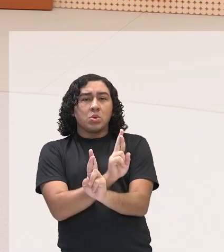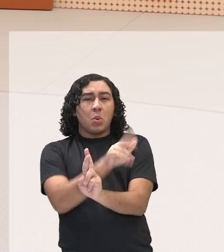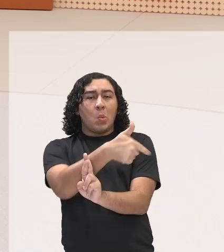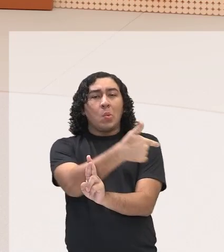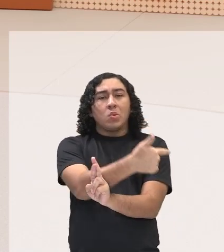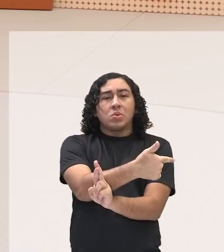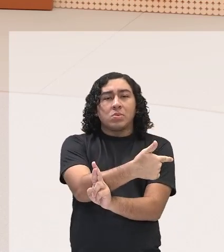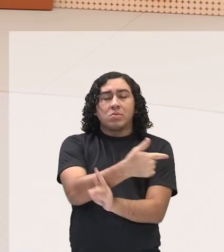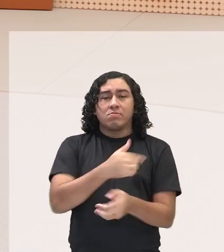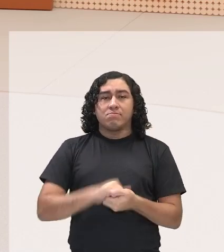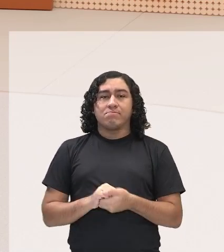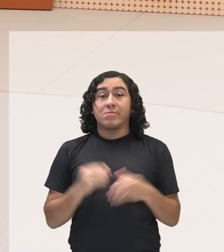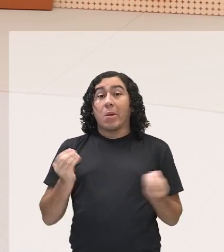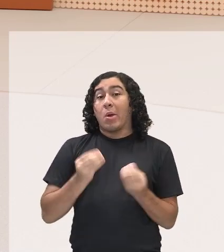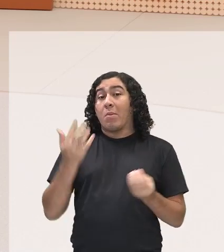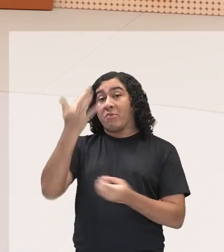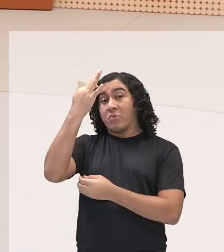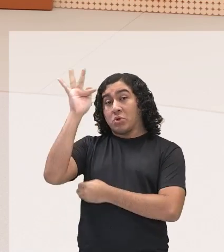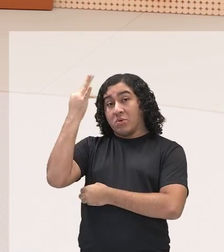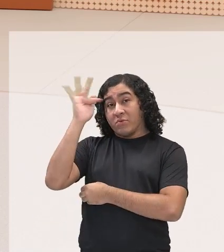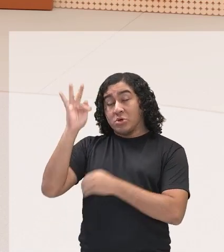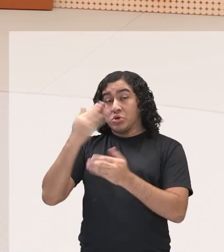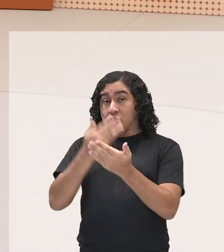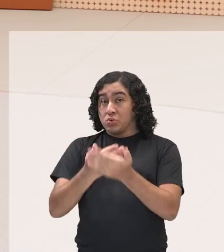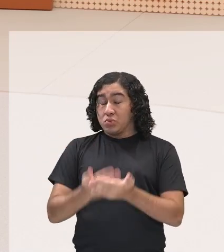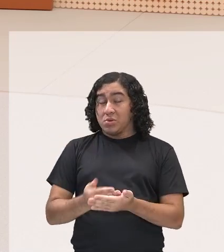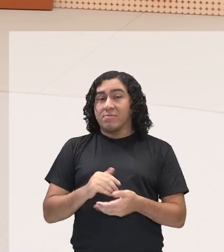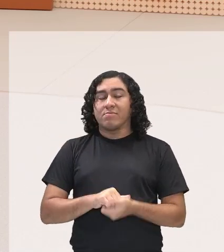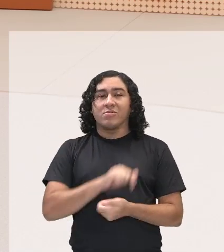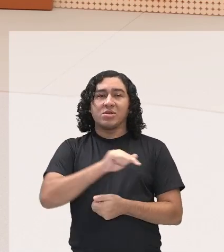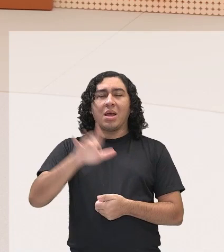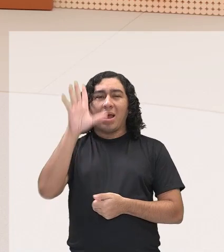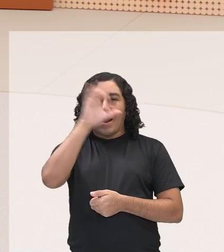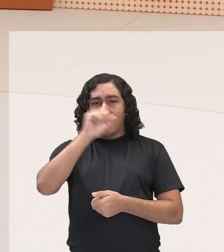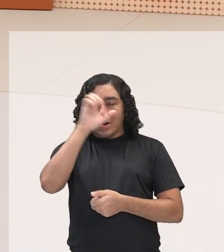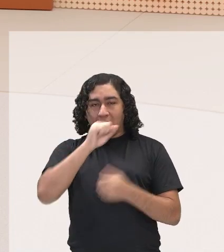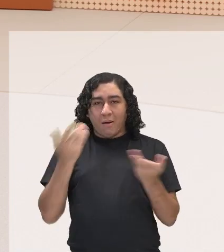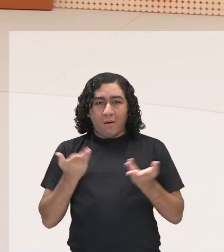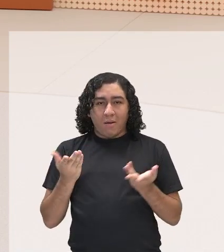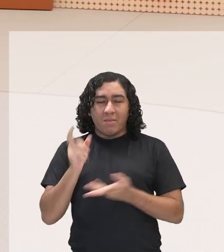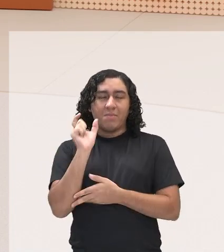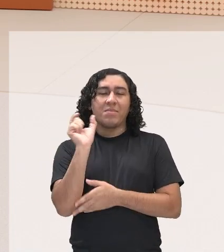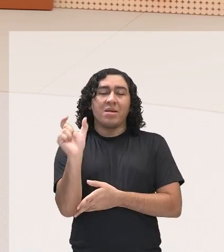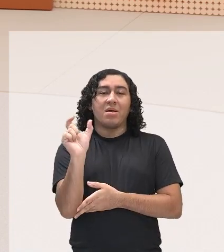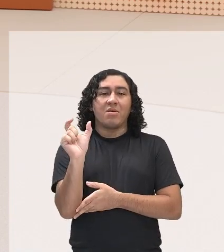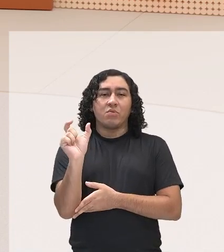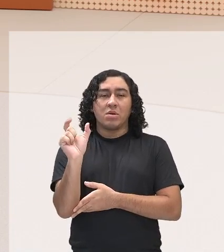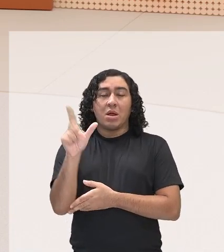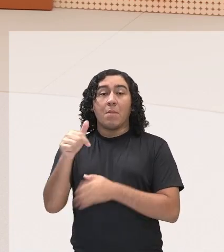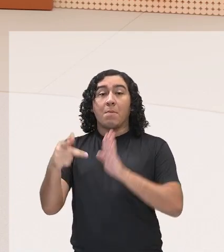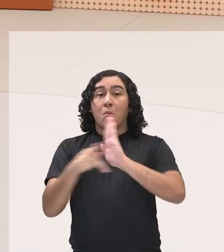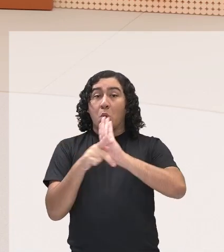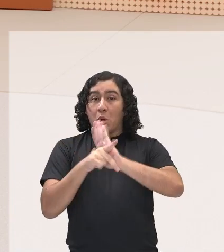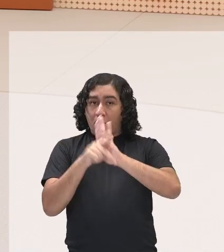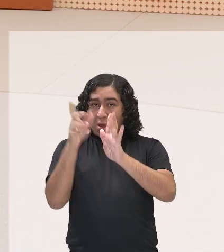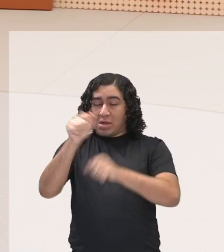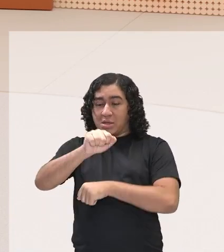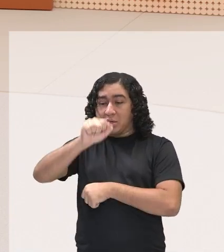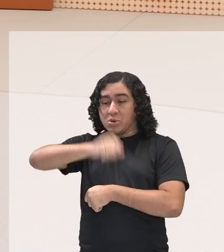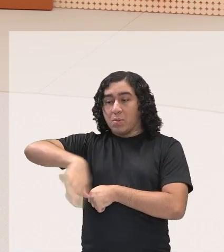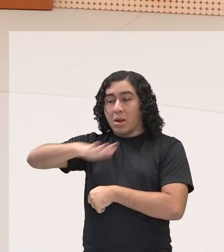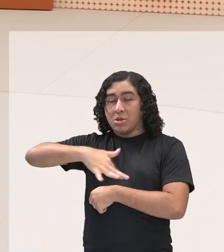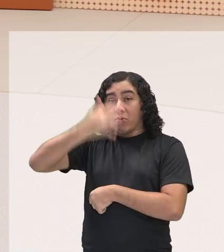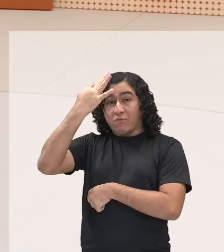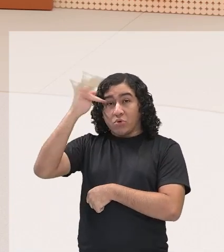como é que a filosofia estuda isso? Então vocês vão aprender agora uma palavrinha que é própria da filosofia.